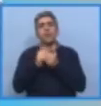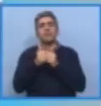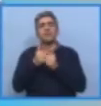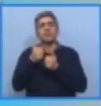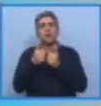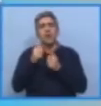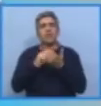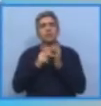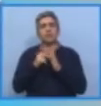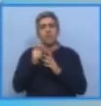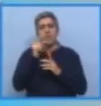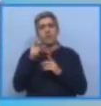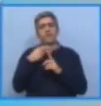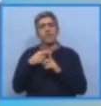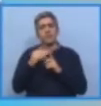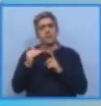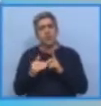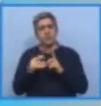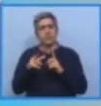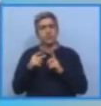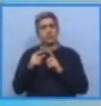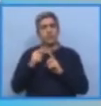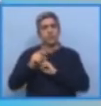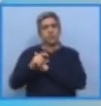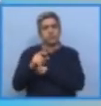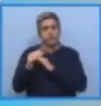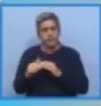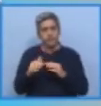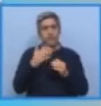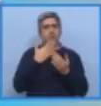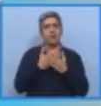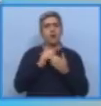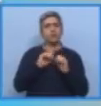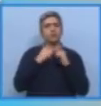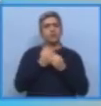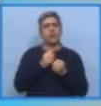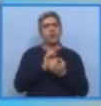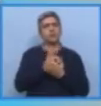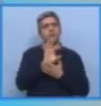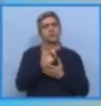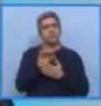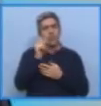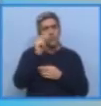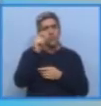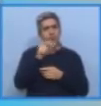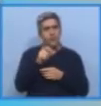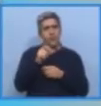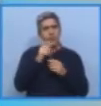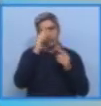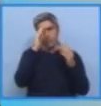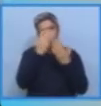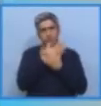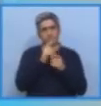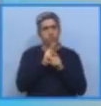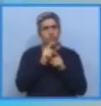o grande risco que esta mentalidade e que esta cultura pode sugerir à sociedade é que, a um certo ponto, o homem se confunde